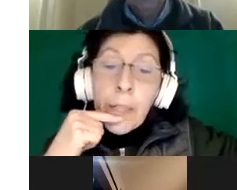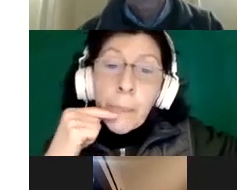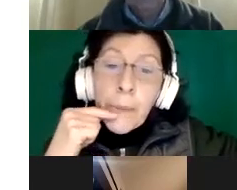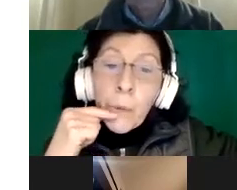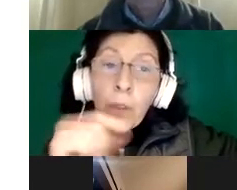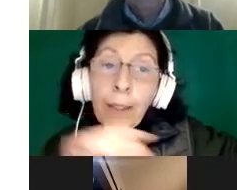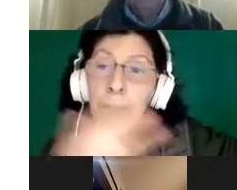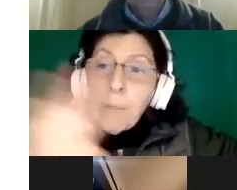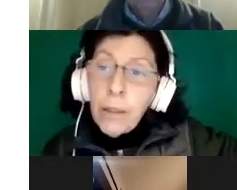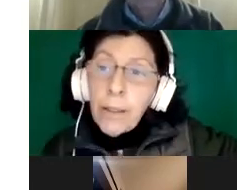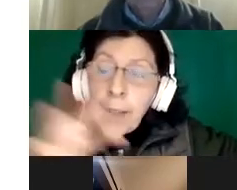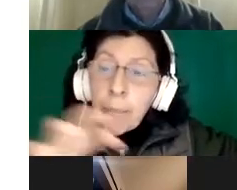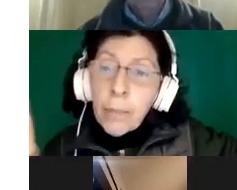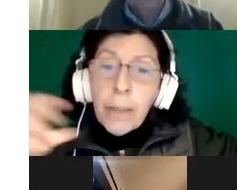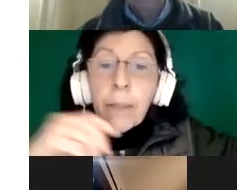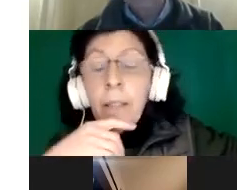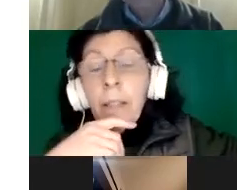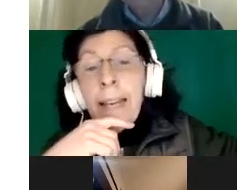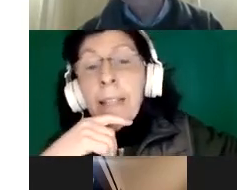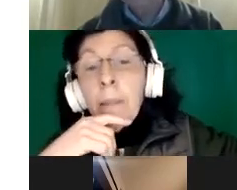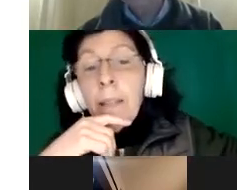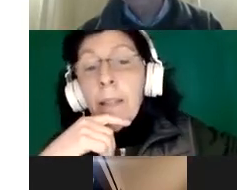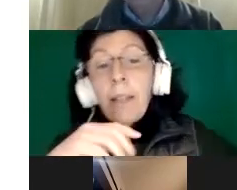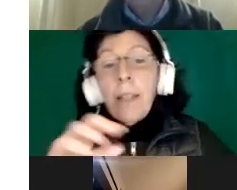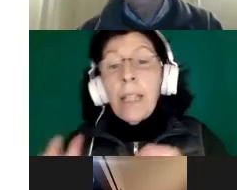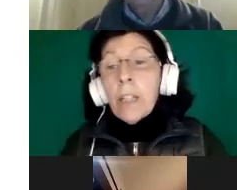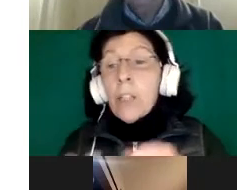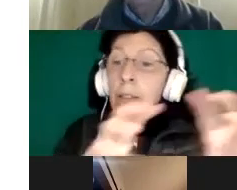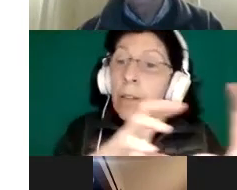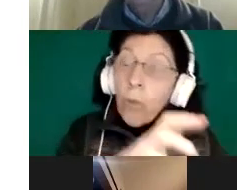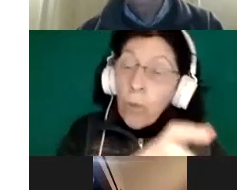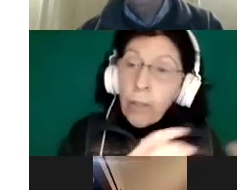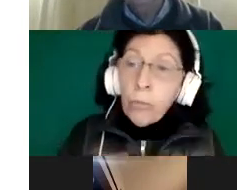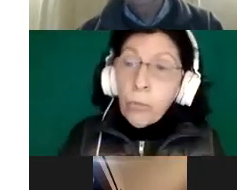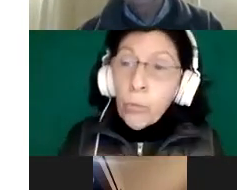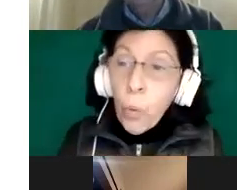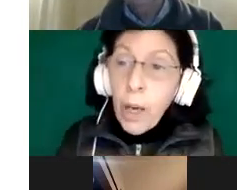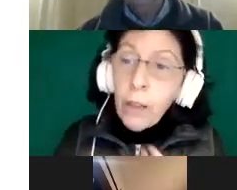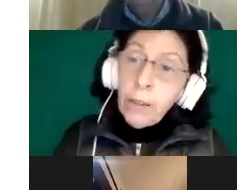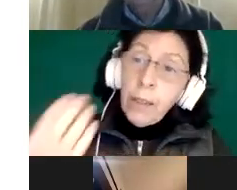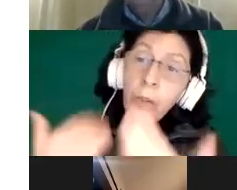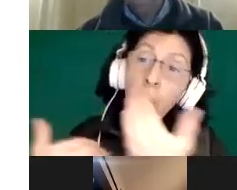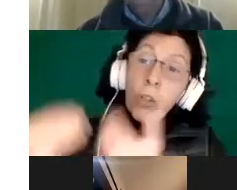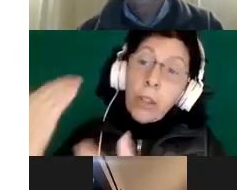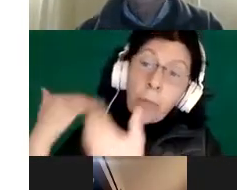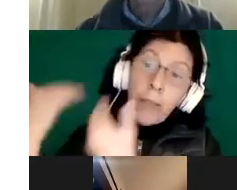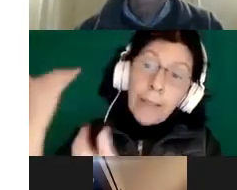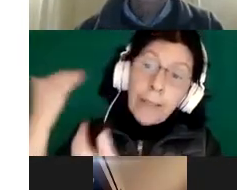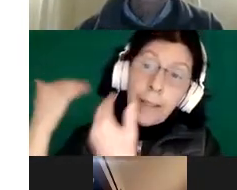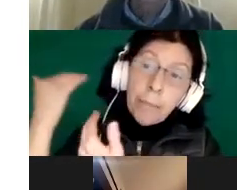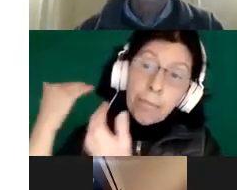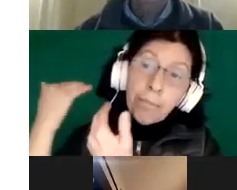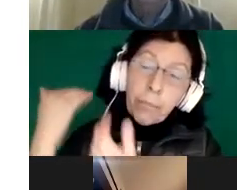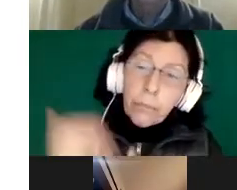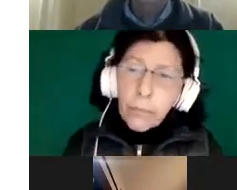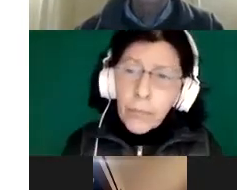mas sempre no sentido de tentar perceber em que medida este convento, do qual nós temos